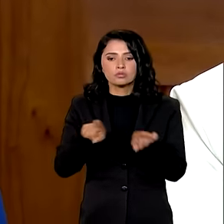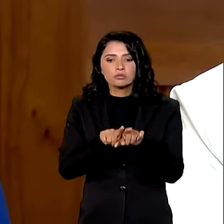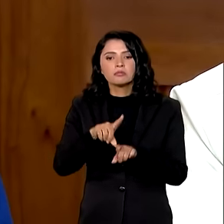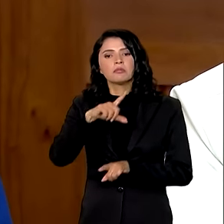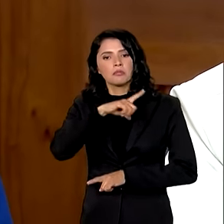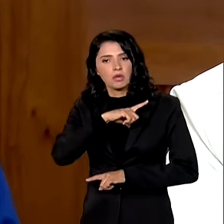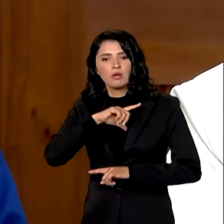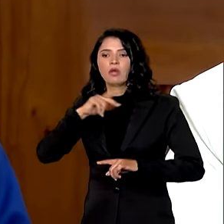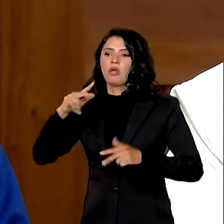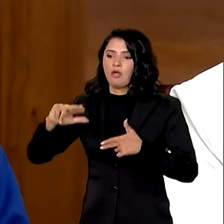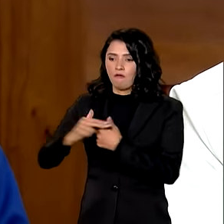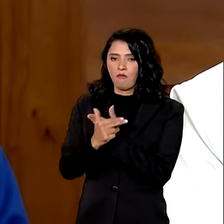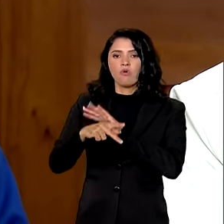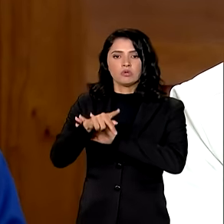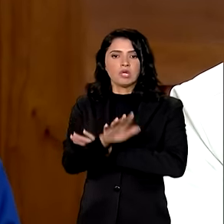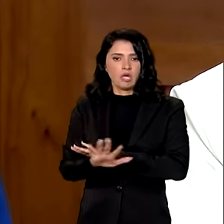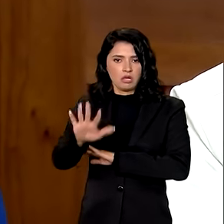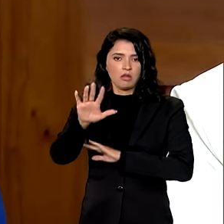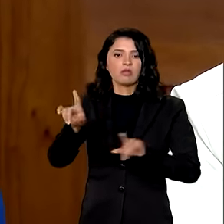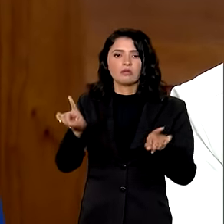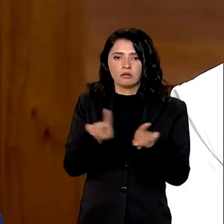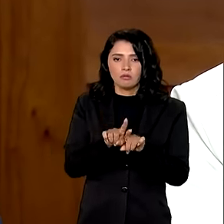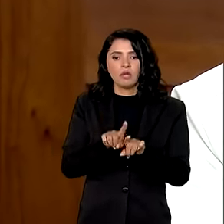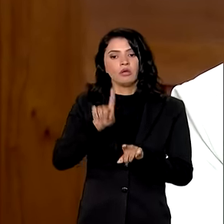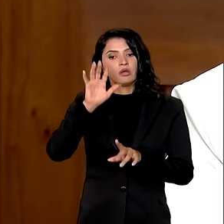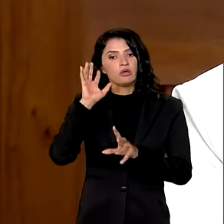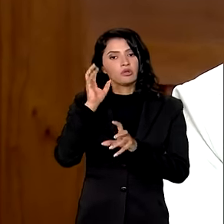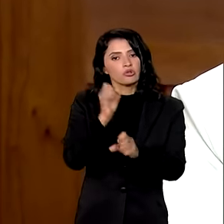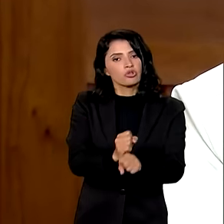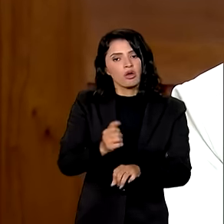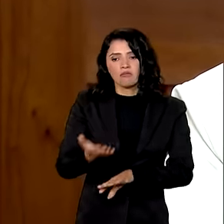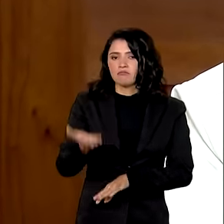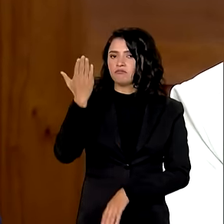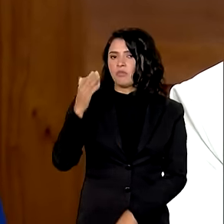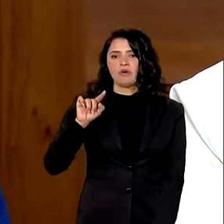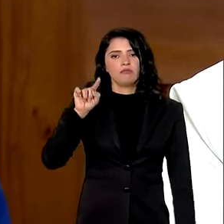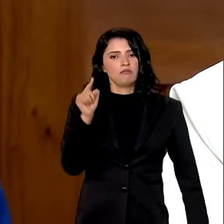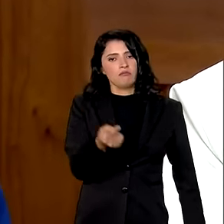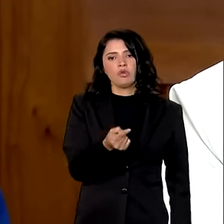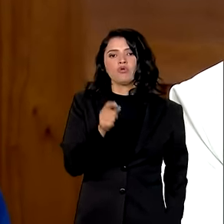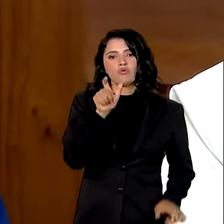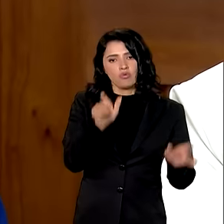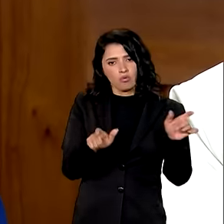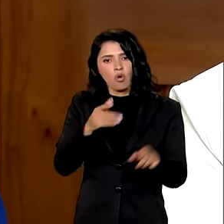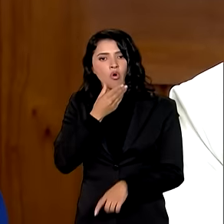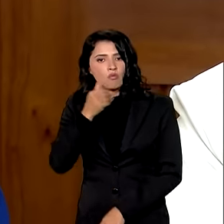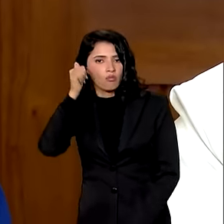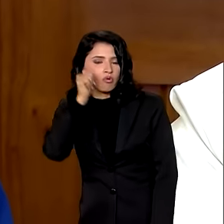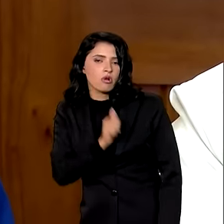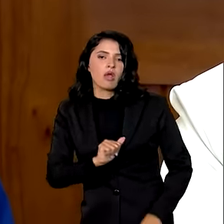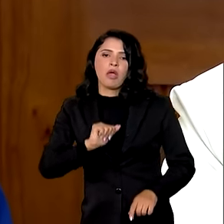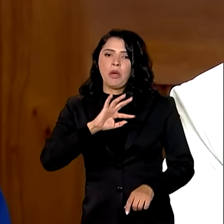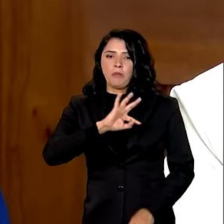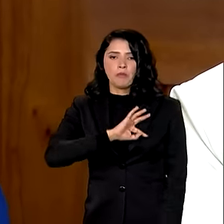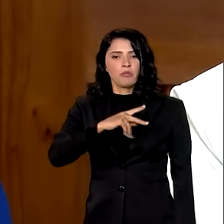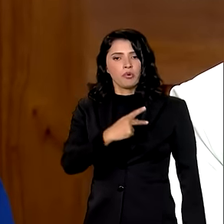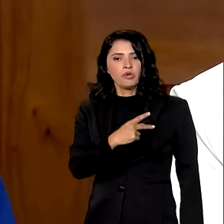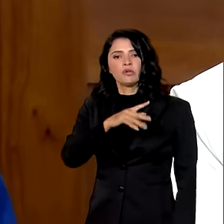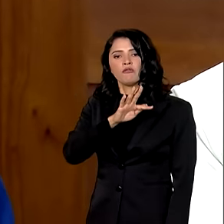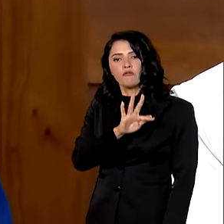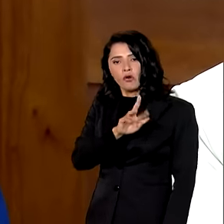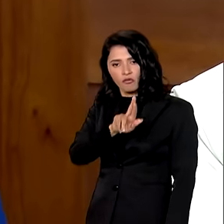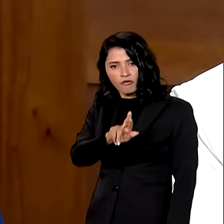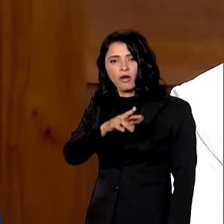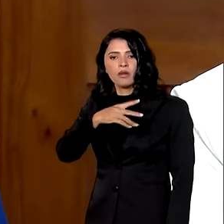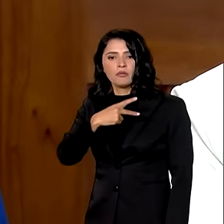os da Força Nacional. Então, nós já temos mais de mil homens aqui, entre Polícia Rodoviária, Polícia Rodoviária Federal,